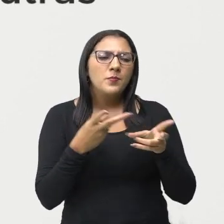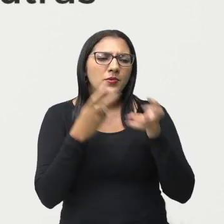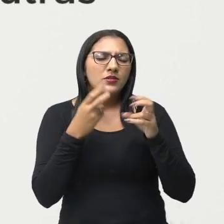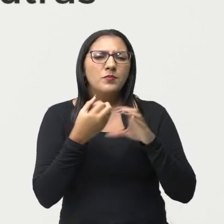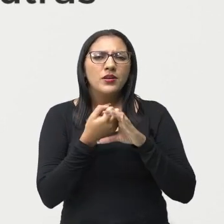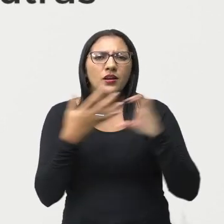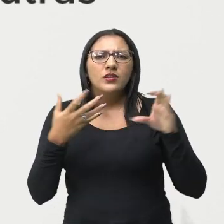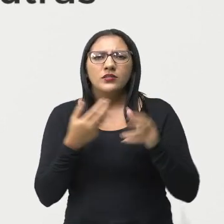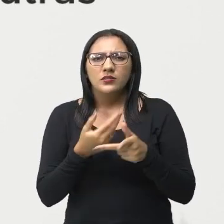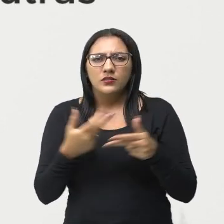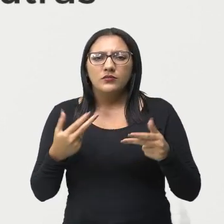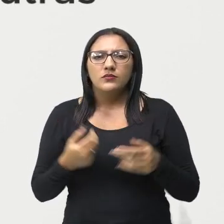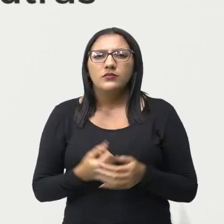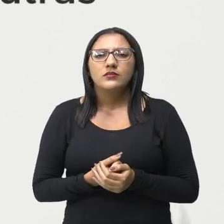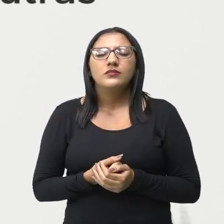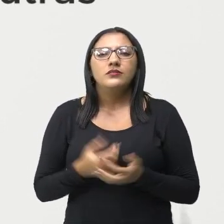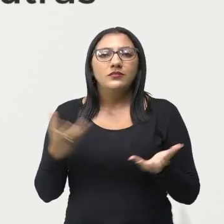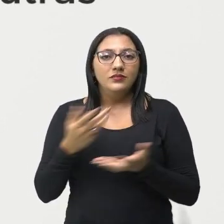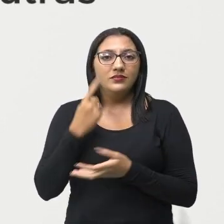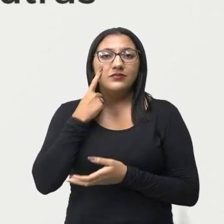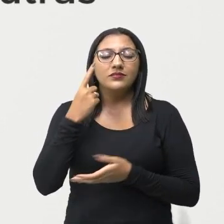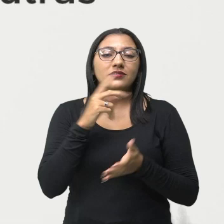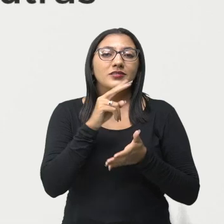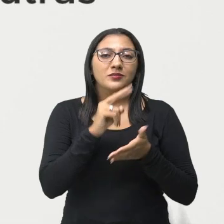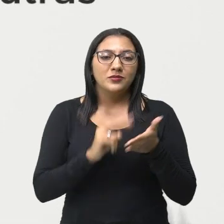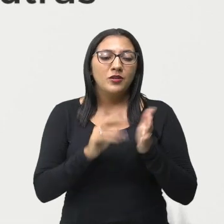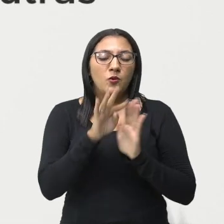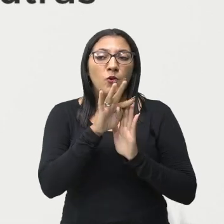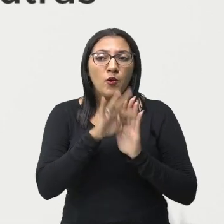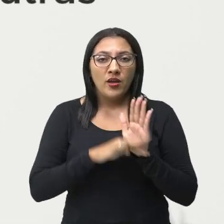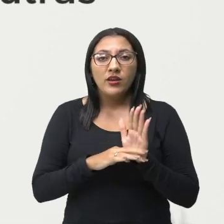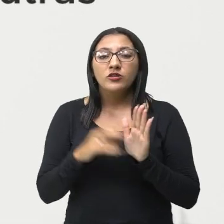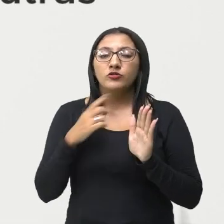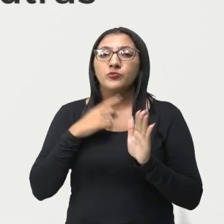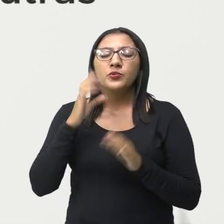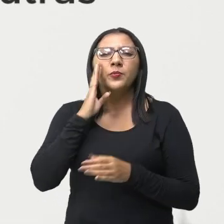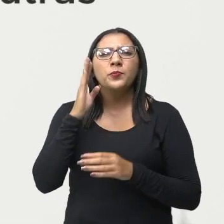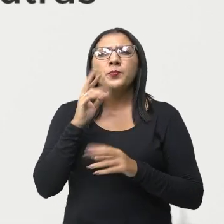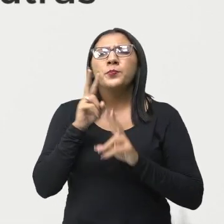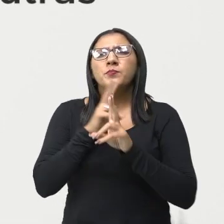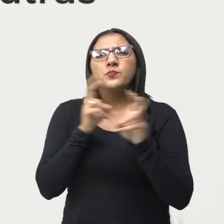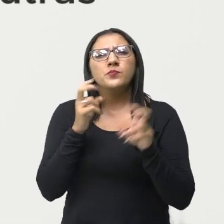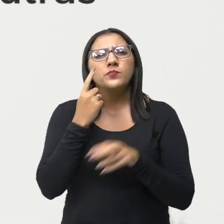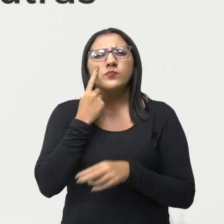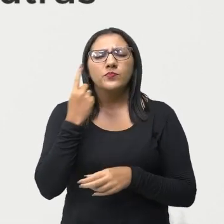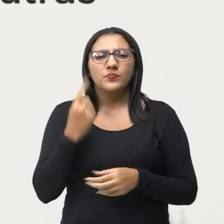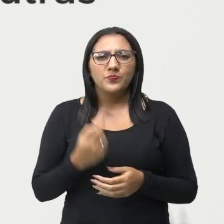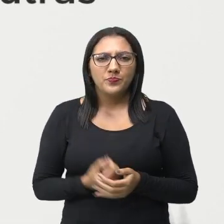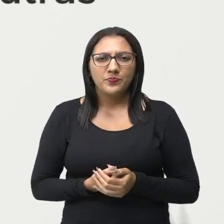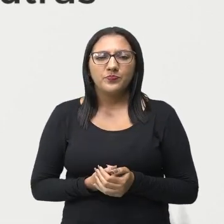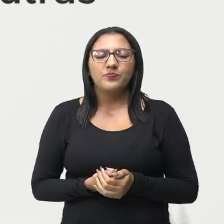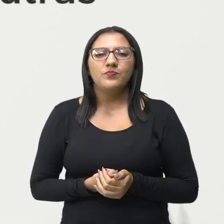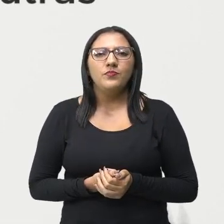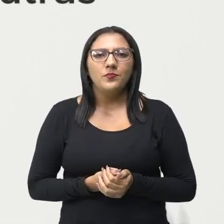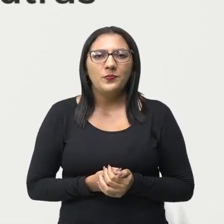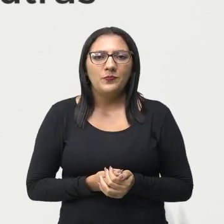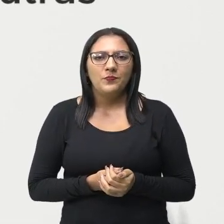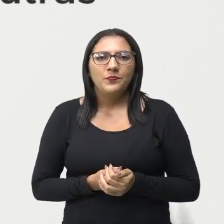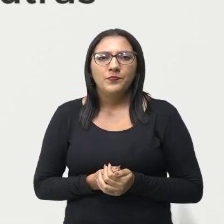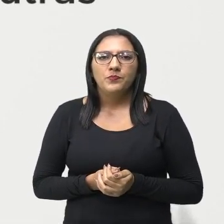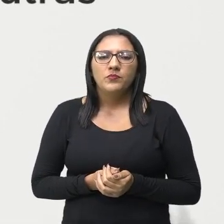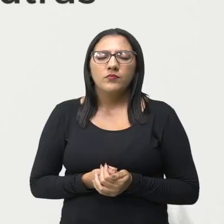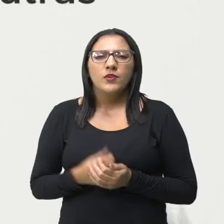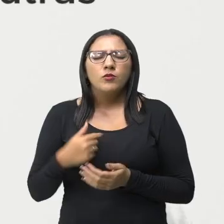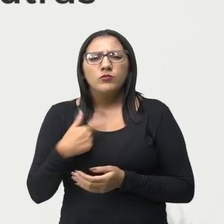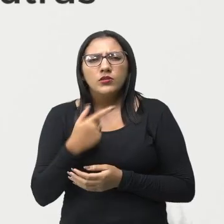exemplificar, ok? O que o nosso texto está trazendo, está abordando. Então, quando pensamos nessa